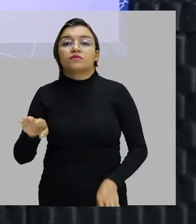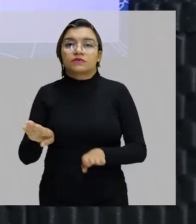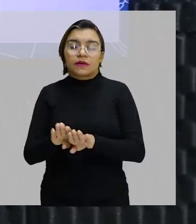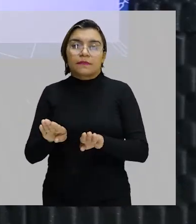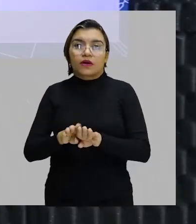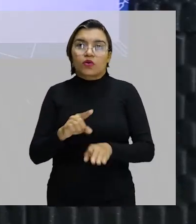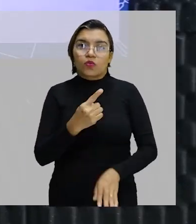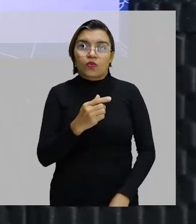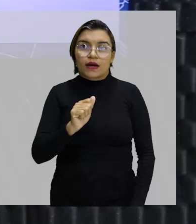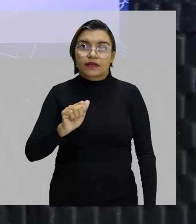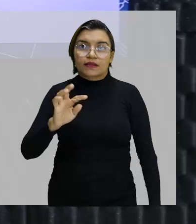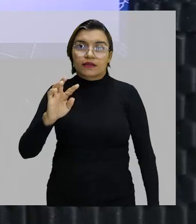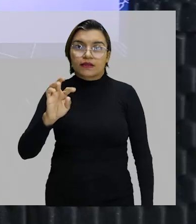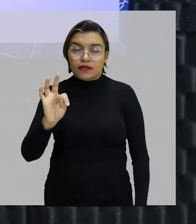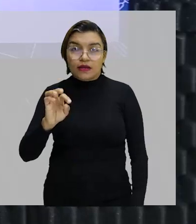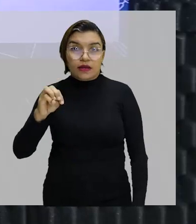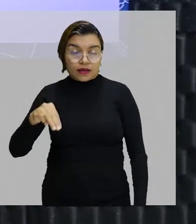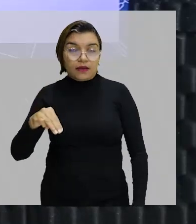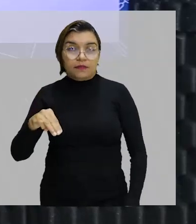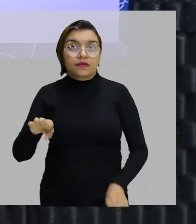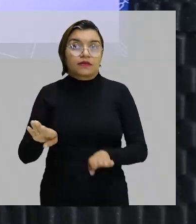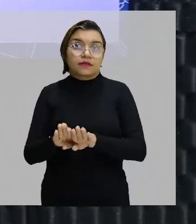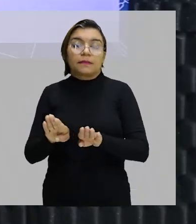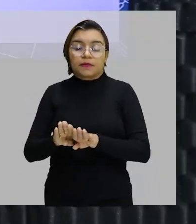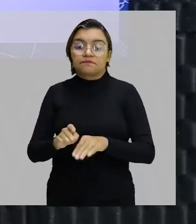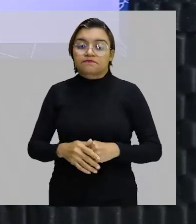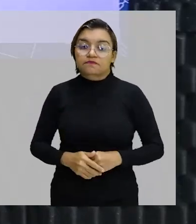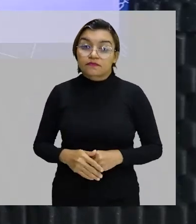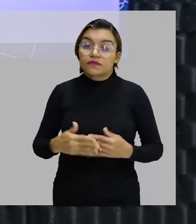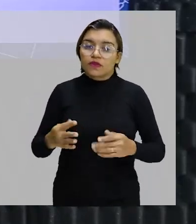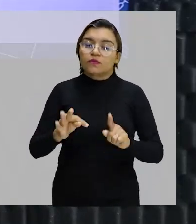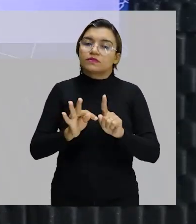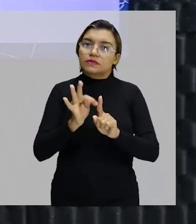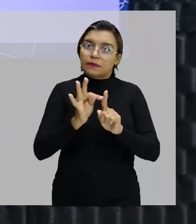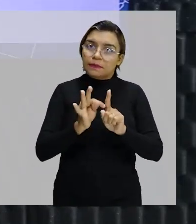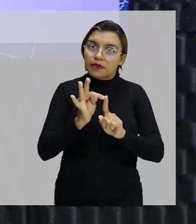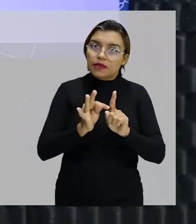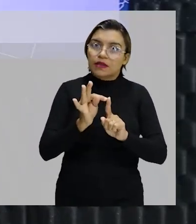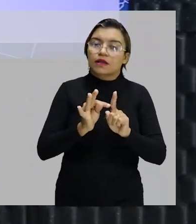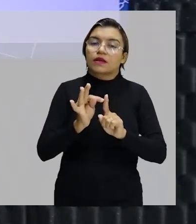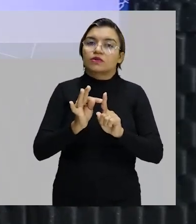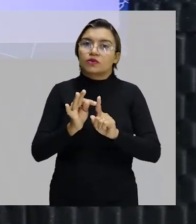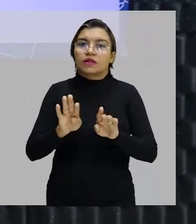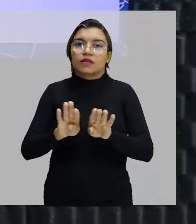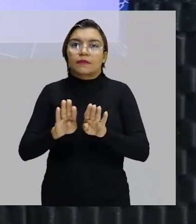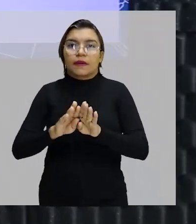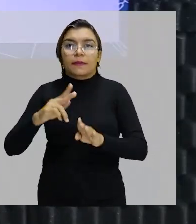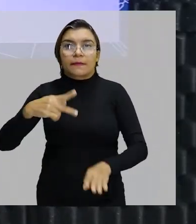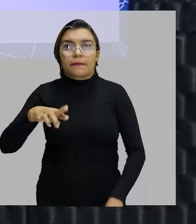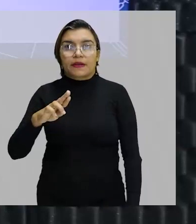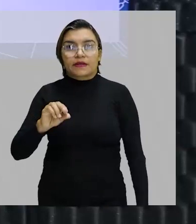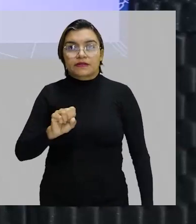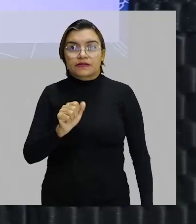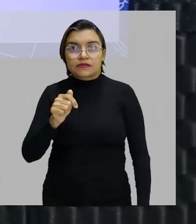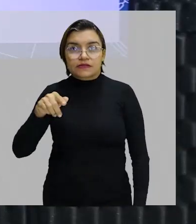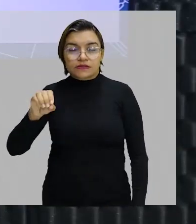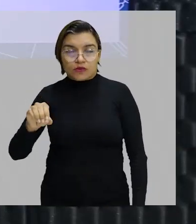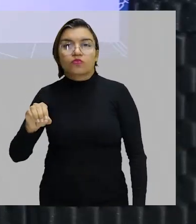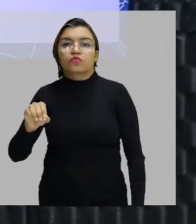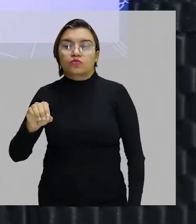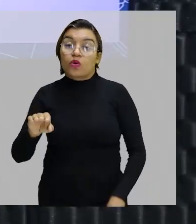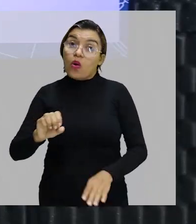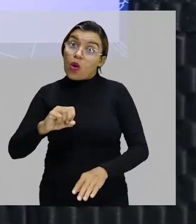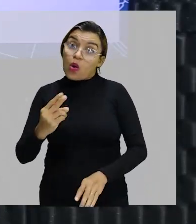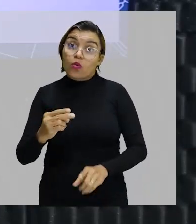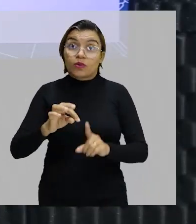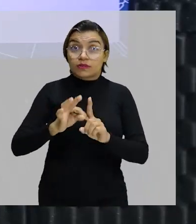760 milímetros de mercúrio, certo? Então, temperatura e pressão específica, ou